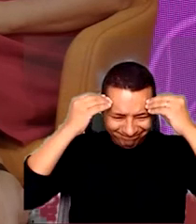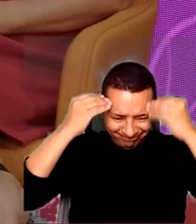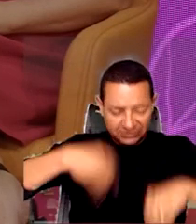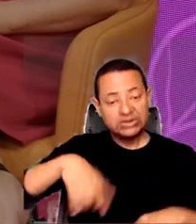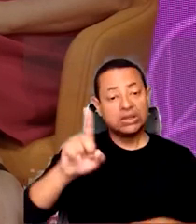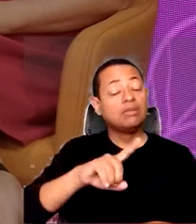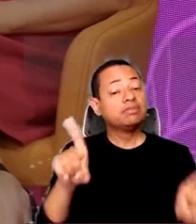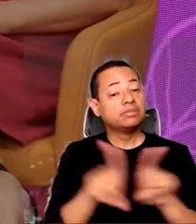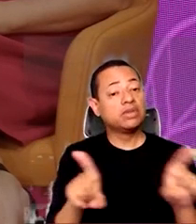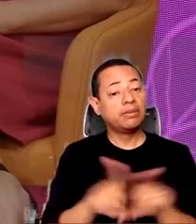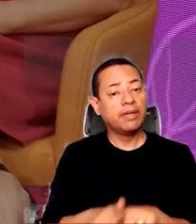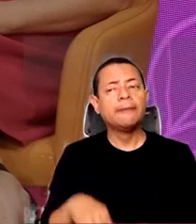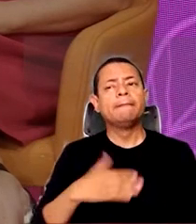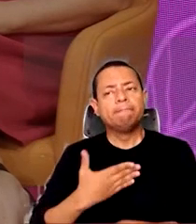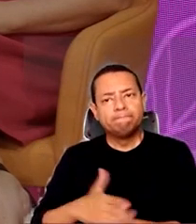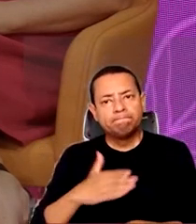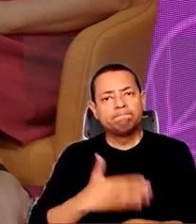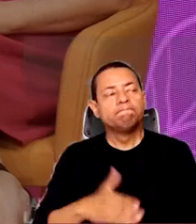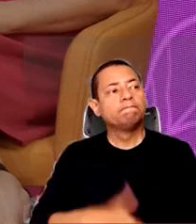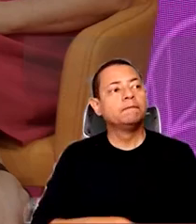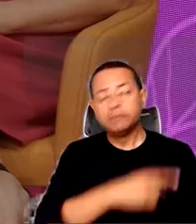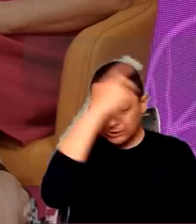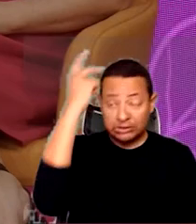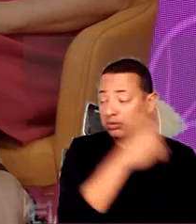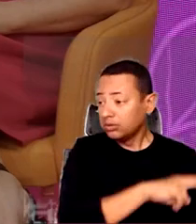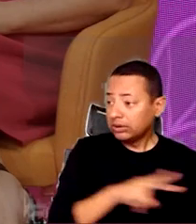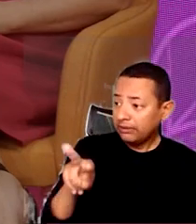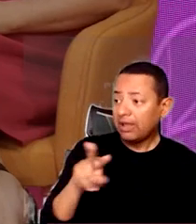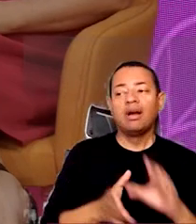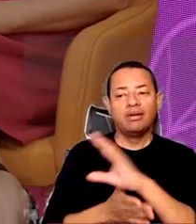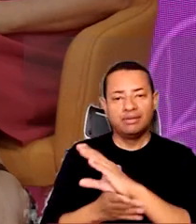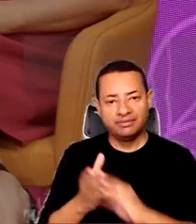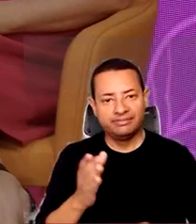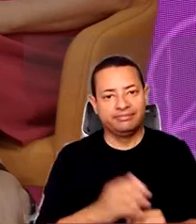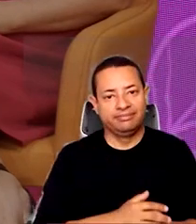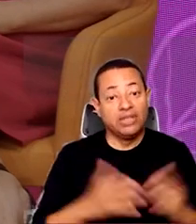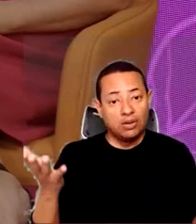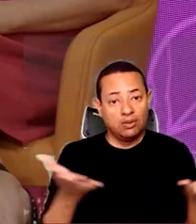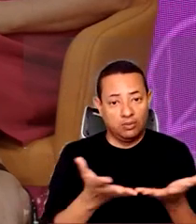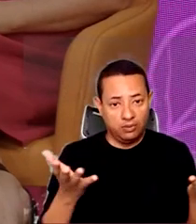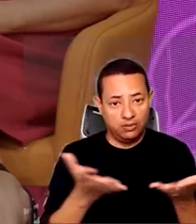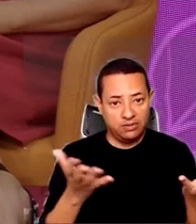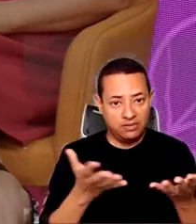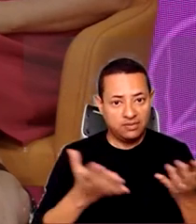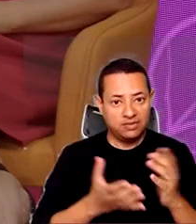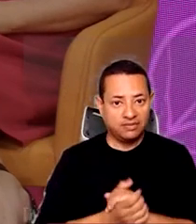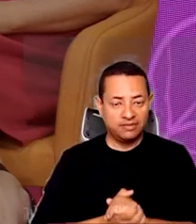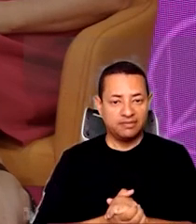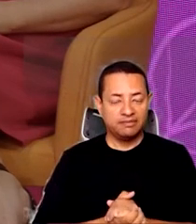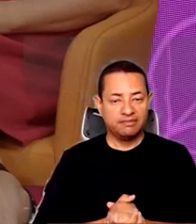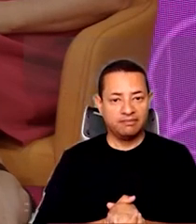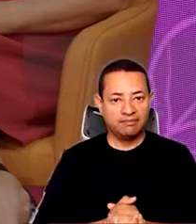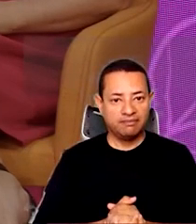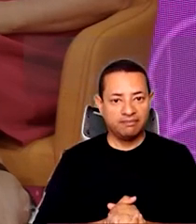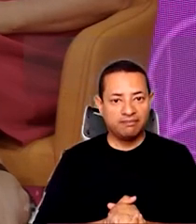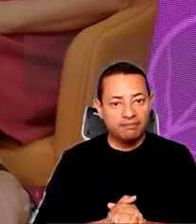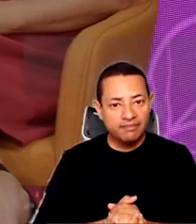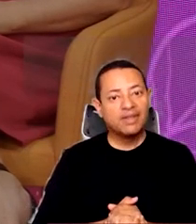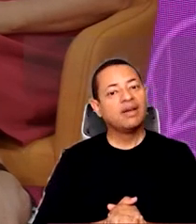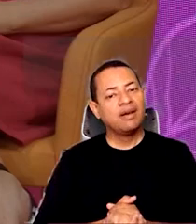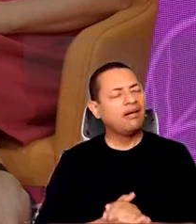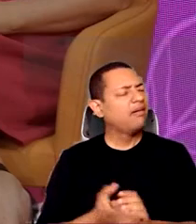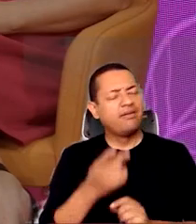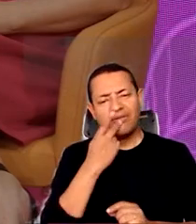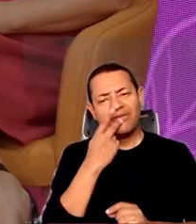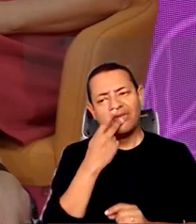capacitar pra gente inspirar pessoas e e hoje e falo com